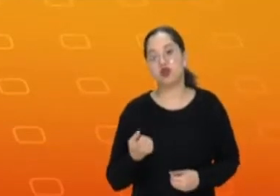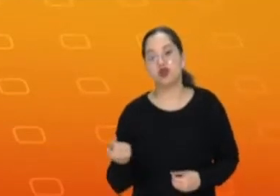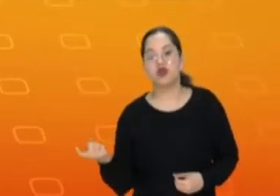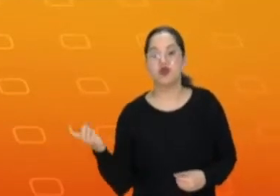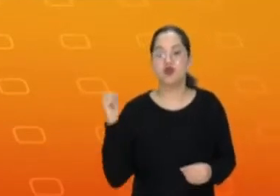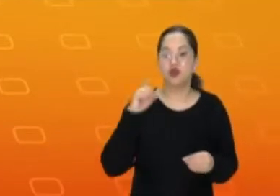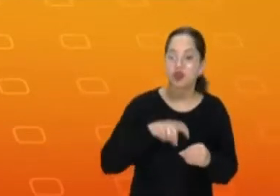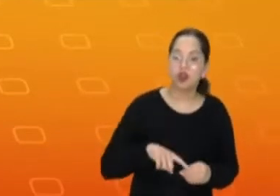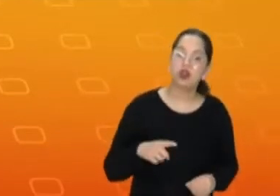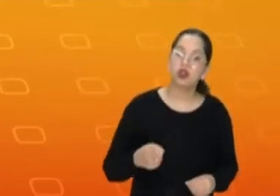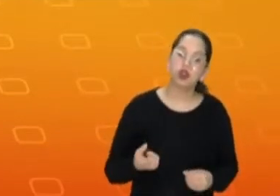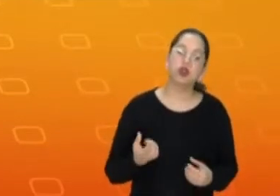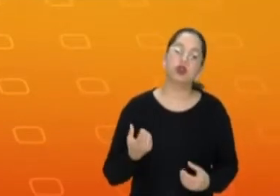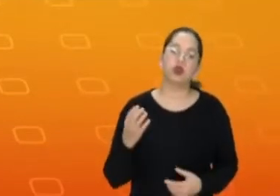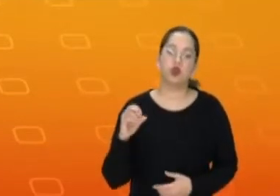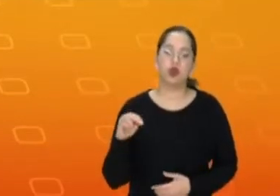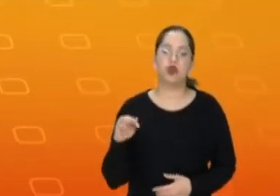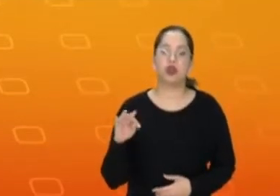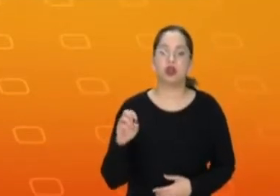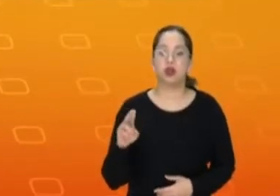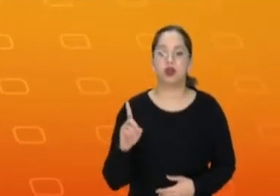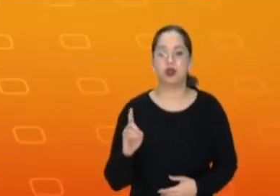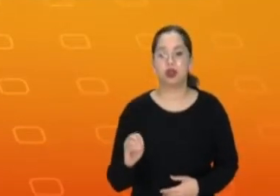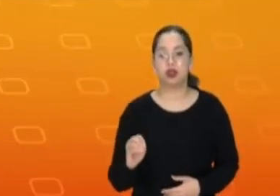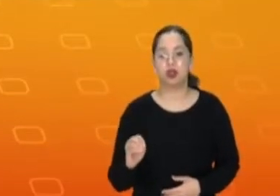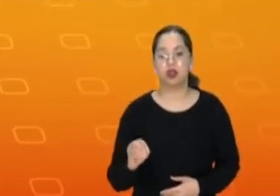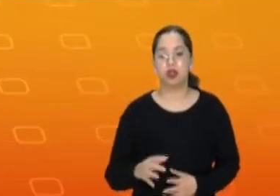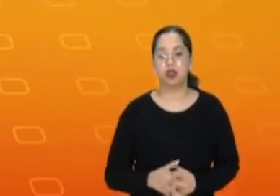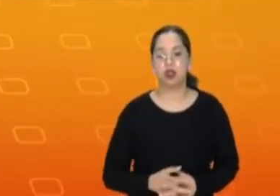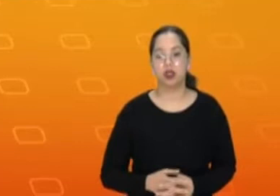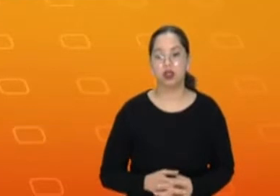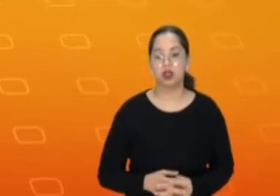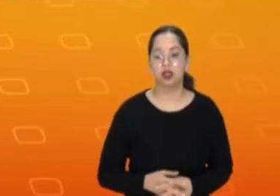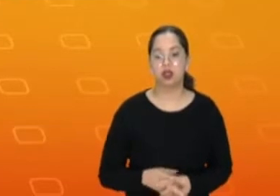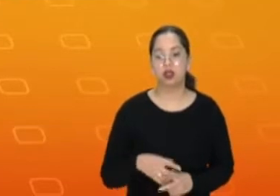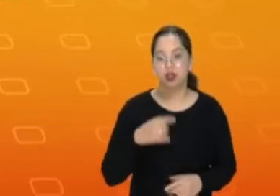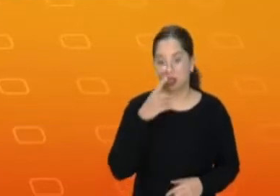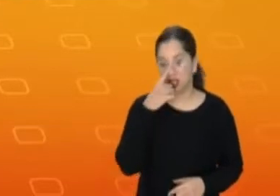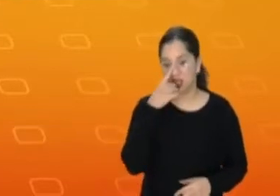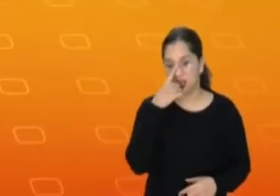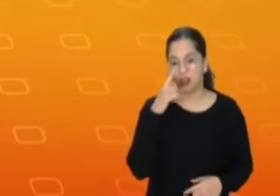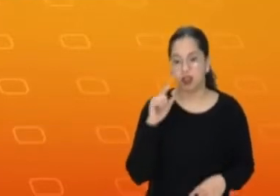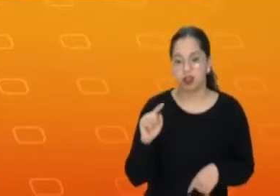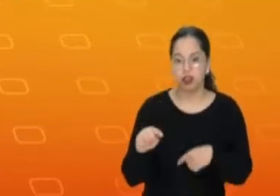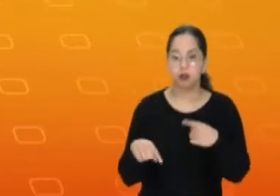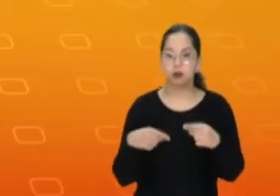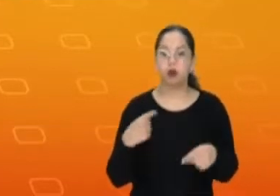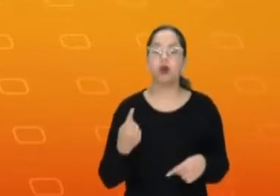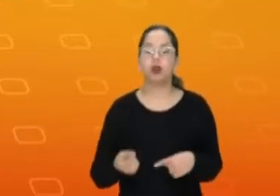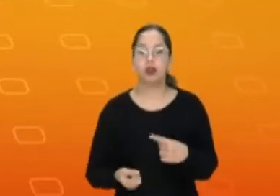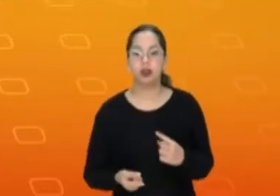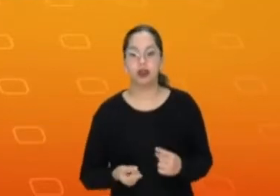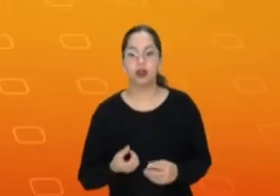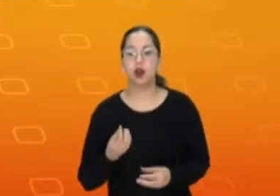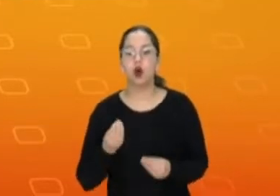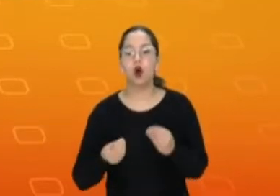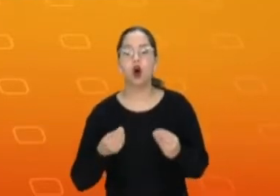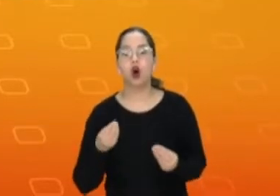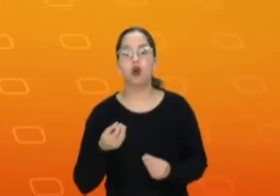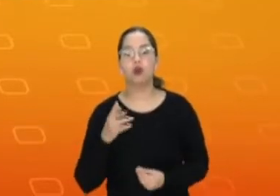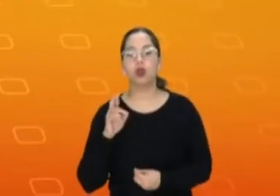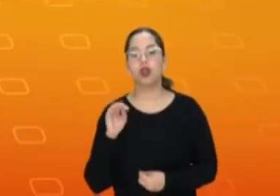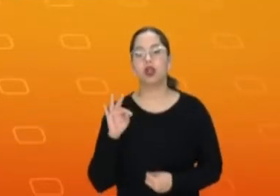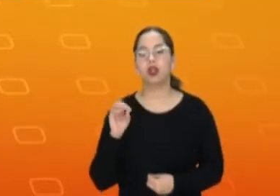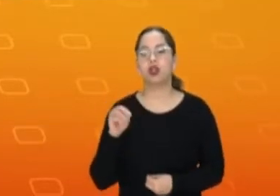você aportar esse conteúdo na nuvem, você vai pagar só o armazenamento, mas você tem um retorno desse conteúdo quando você precisar reutilizá-lo em